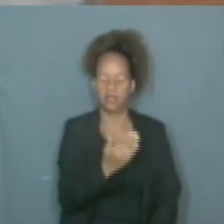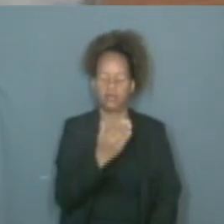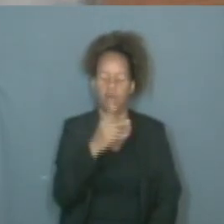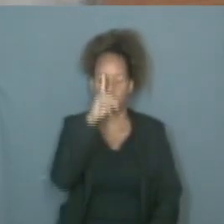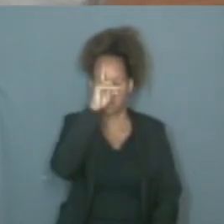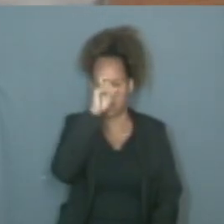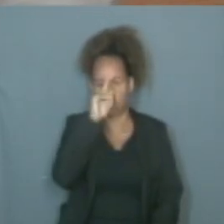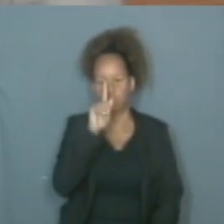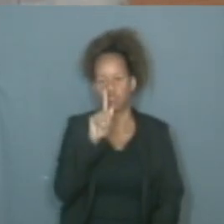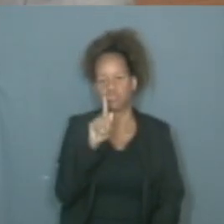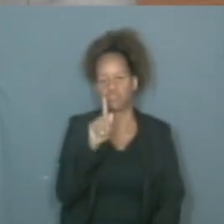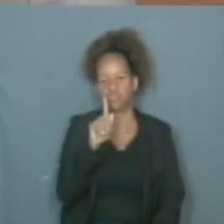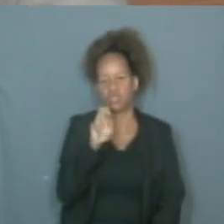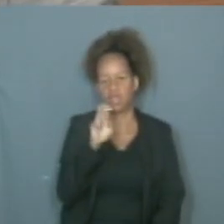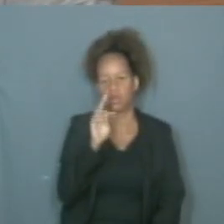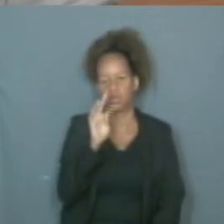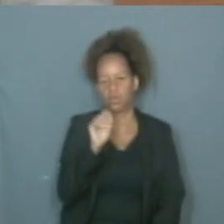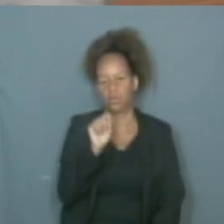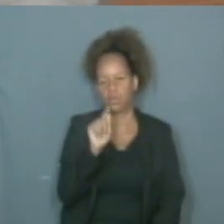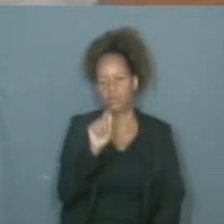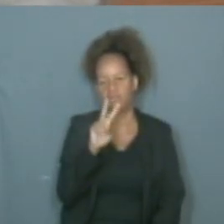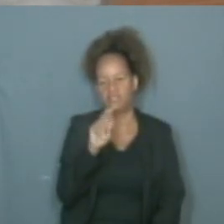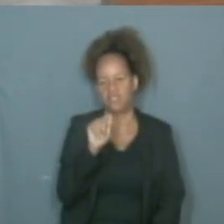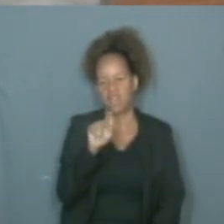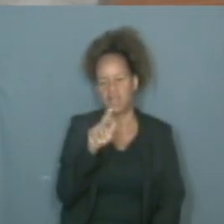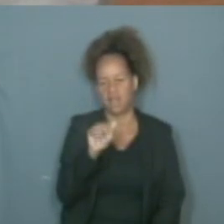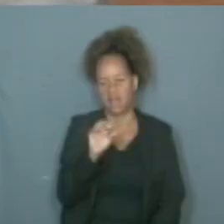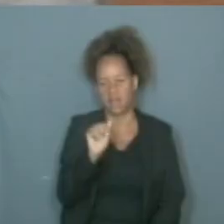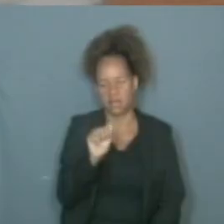Vargas. Todo mundo conhece o